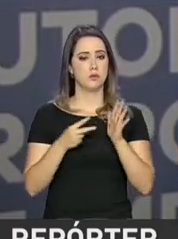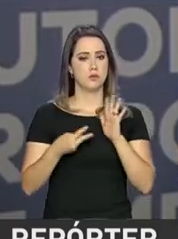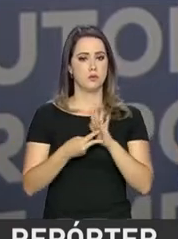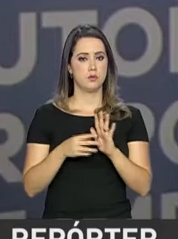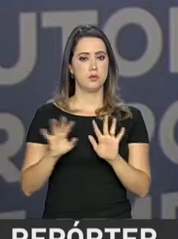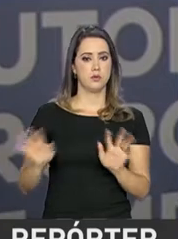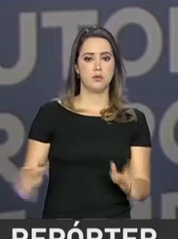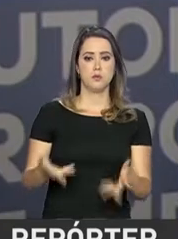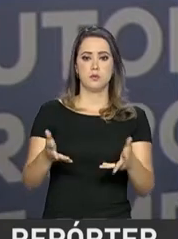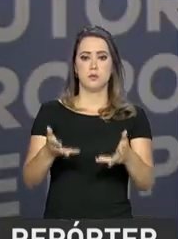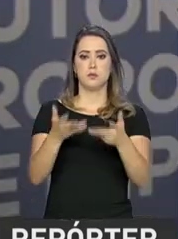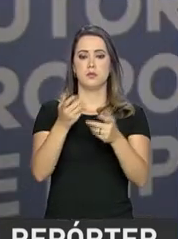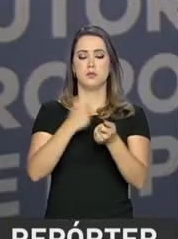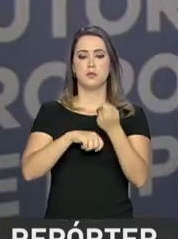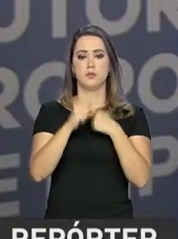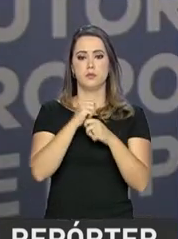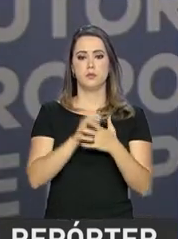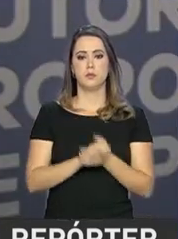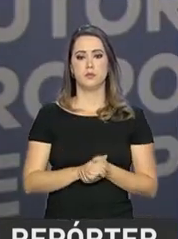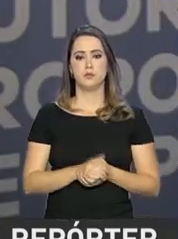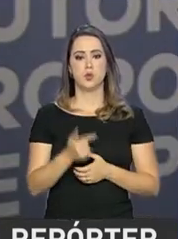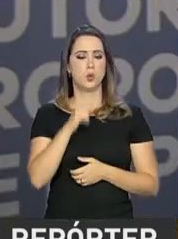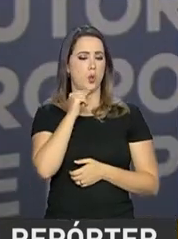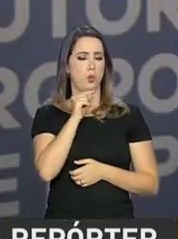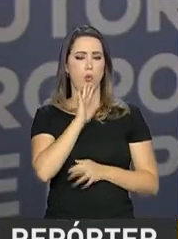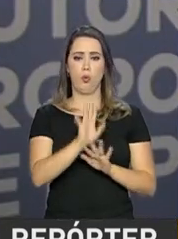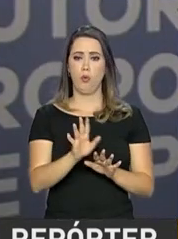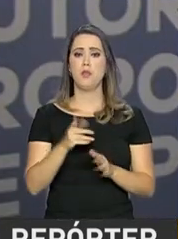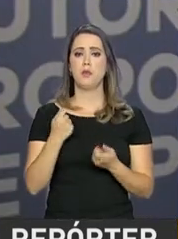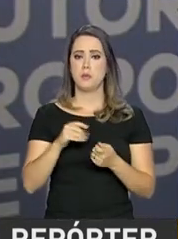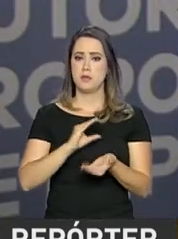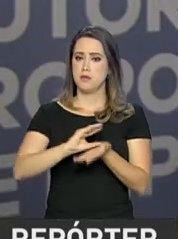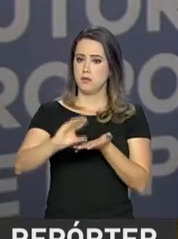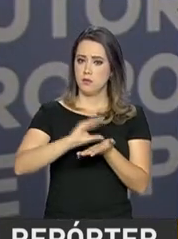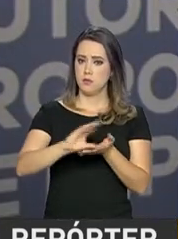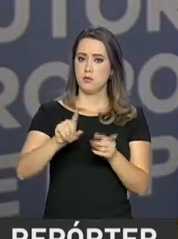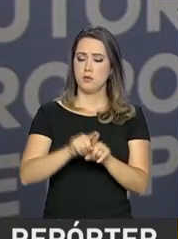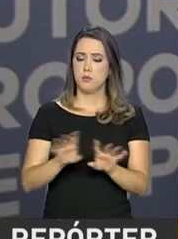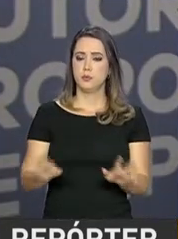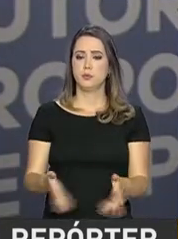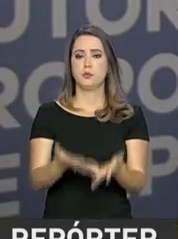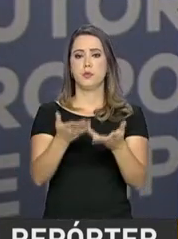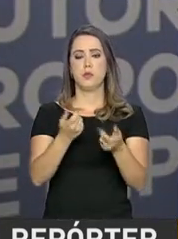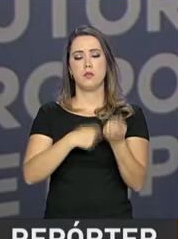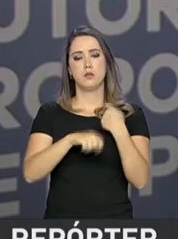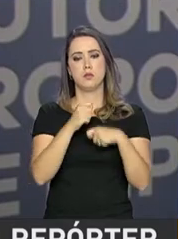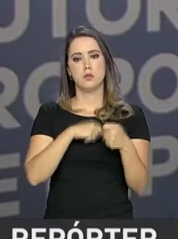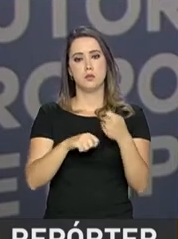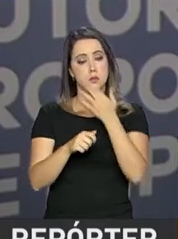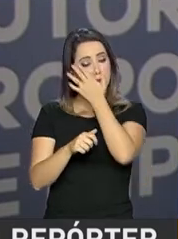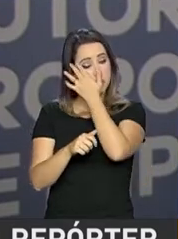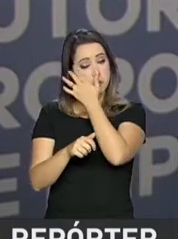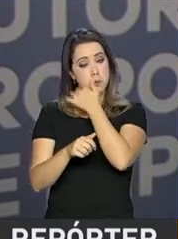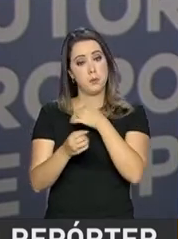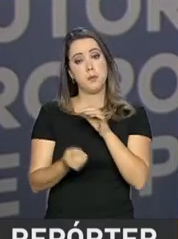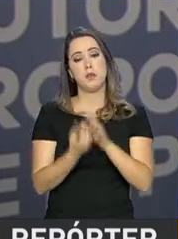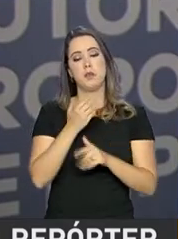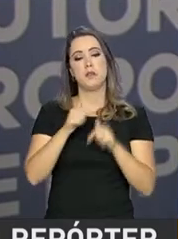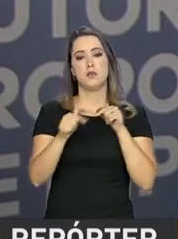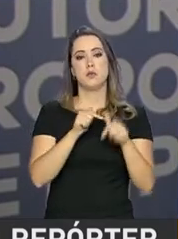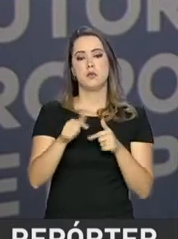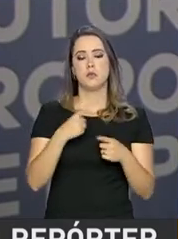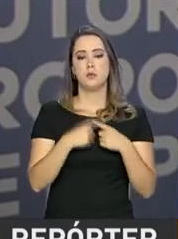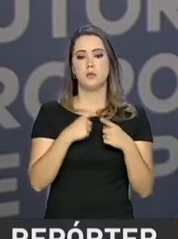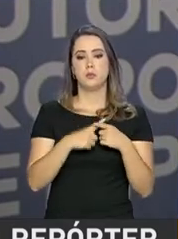movimentar a economia sem dúvida não só em termos de investimento de fomento à economia com a geração de emprego também várias empresas vão ser gerados em função dessas